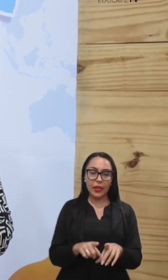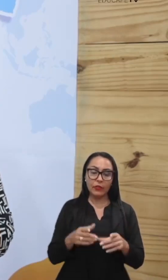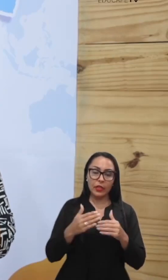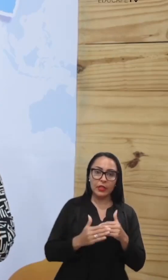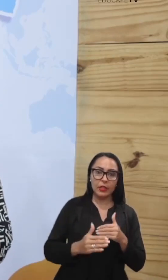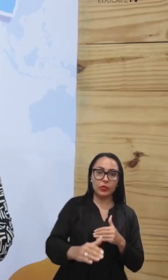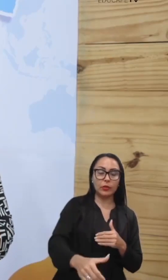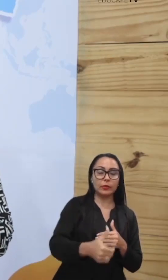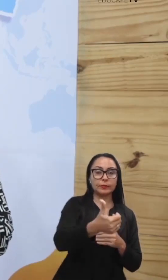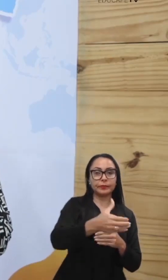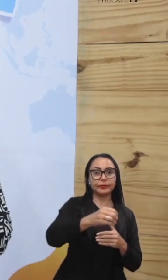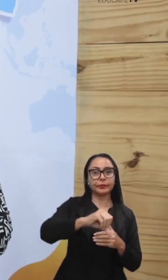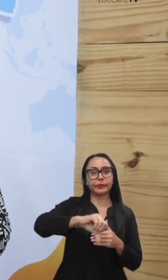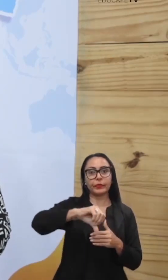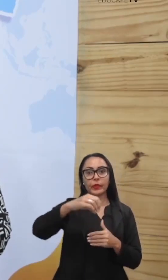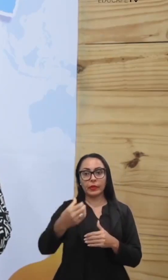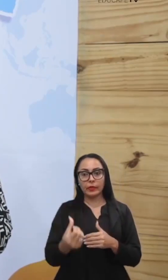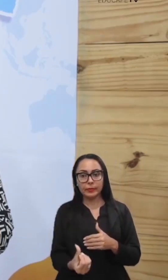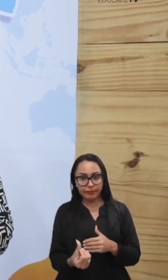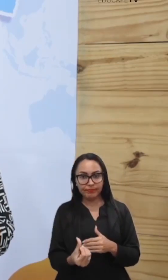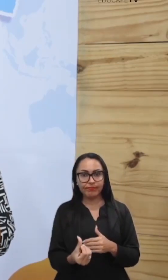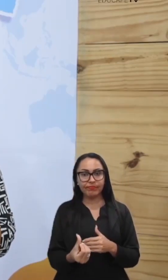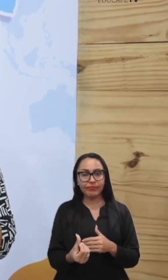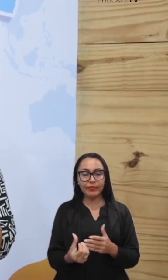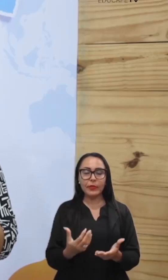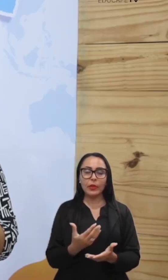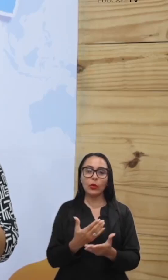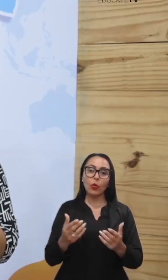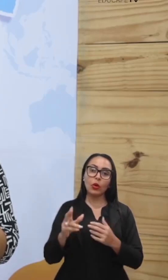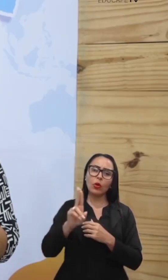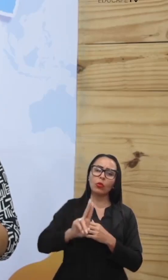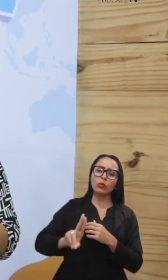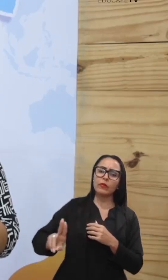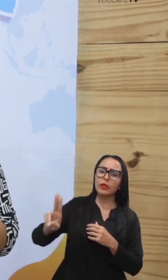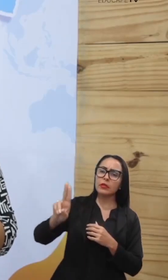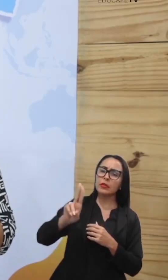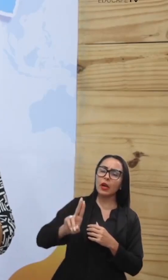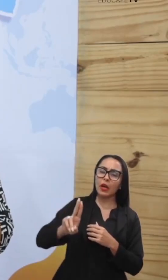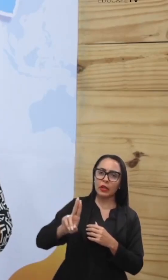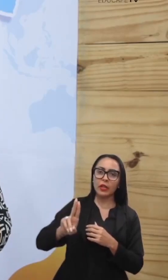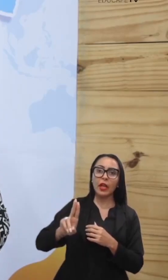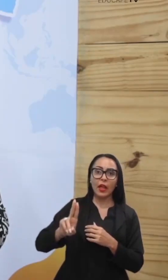em 1996, quando a Universidade